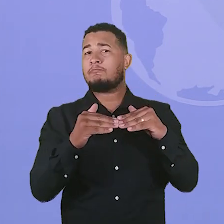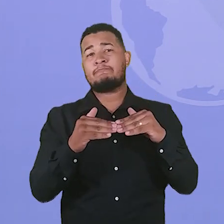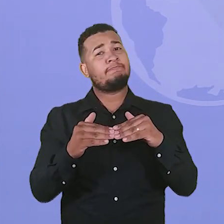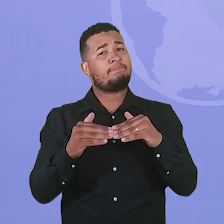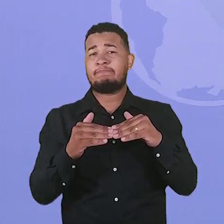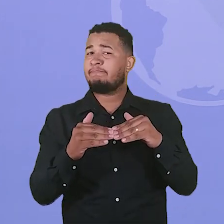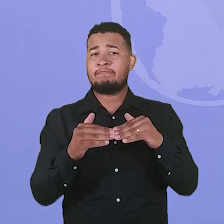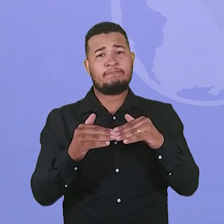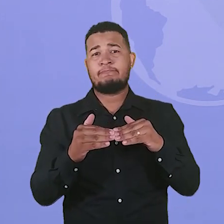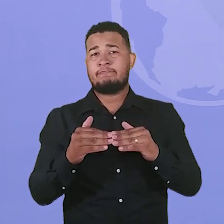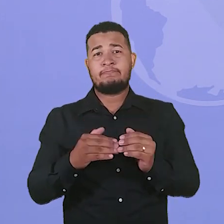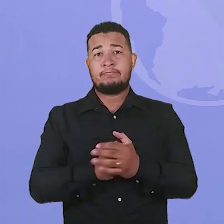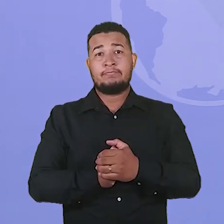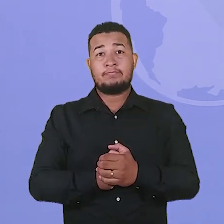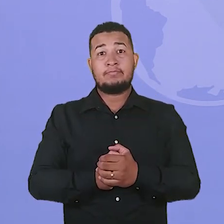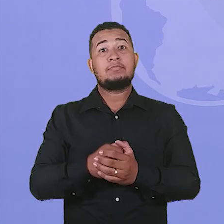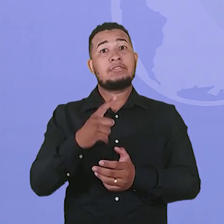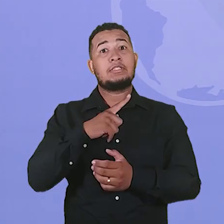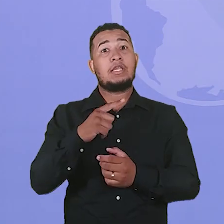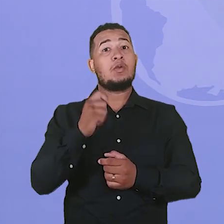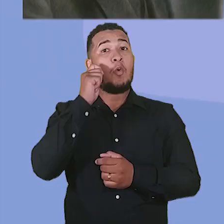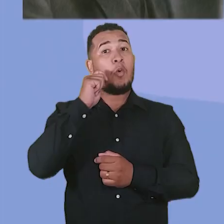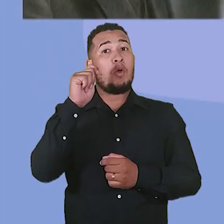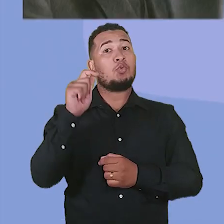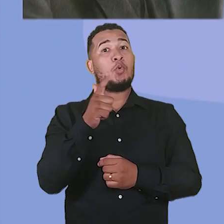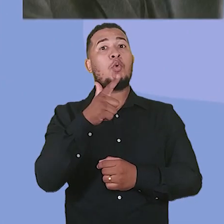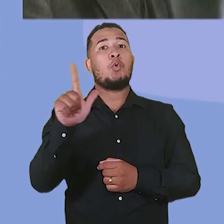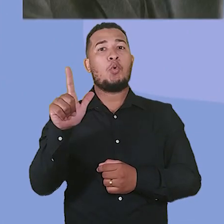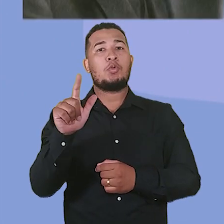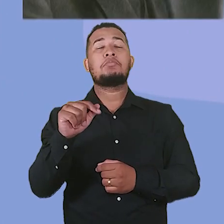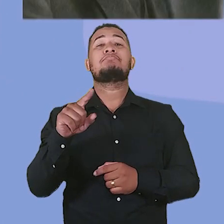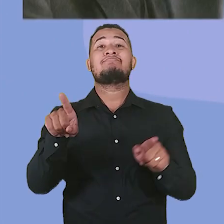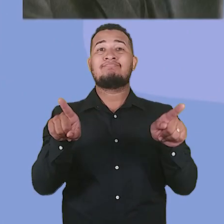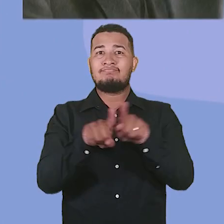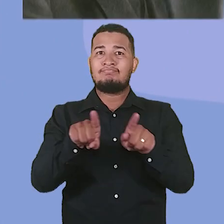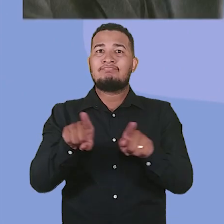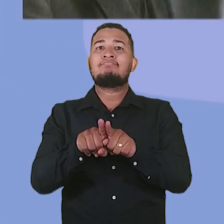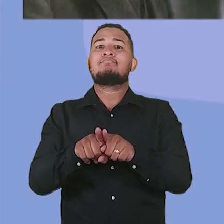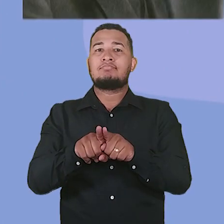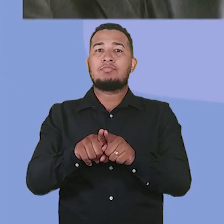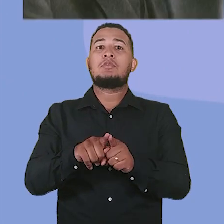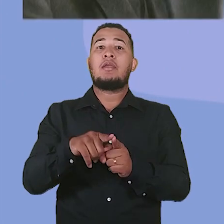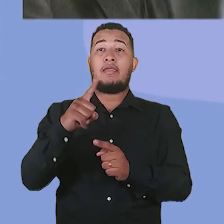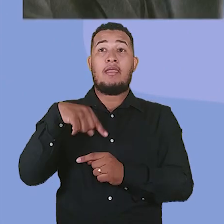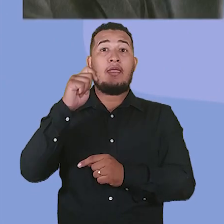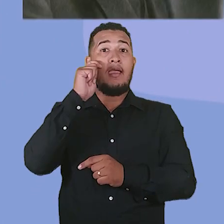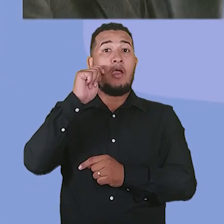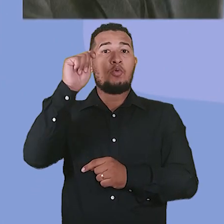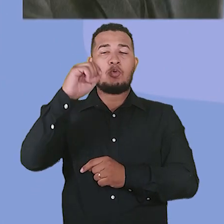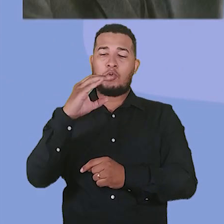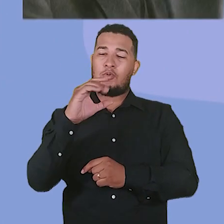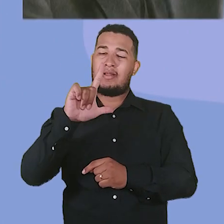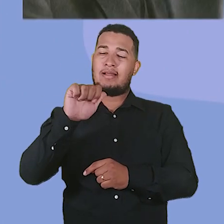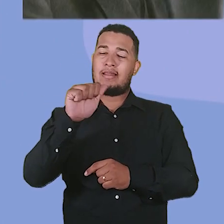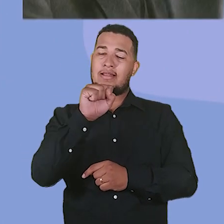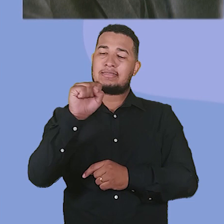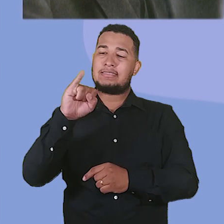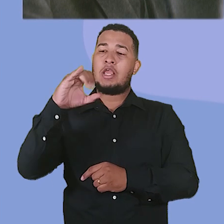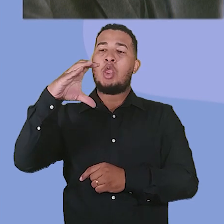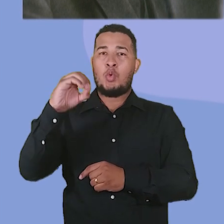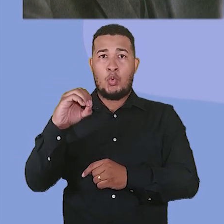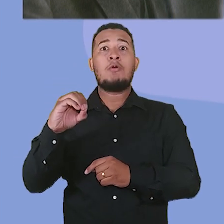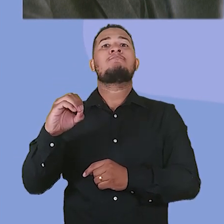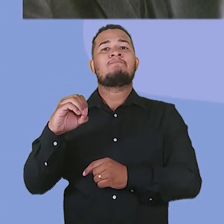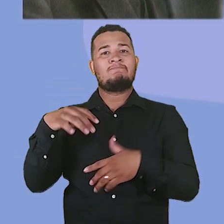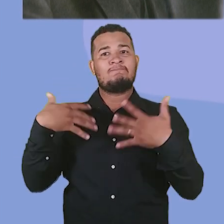sociais. Nós temos aí o nosso próximo autor, o autor clássico que a gente chama, que são os autores,